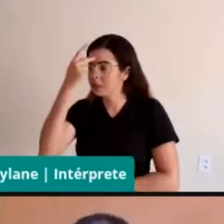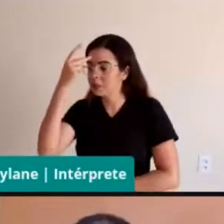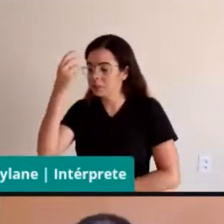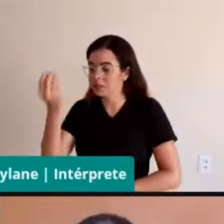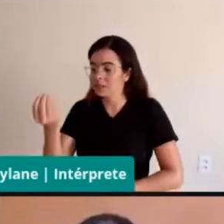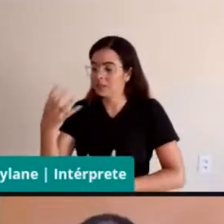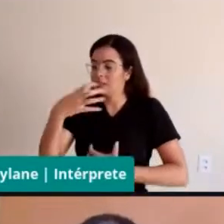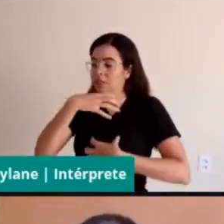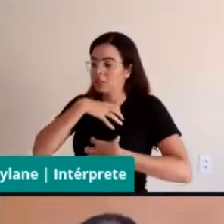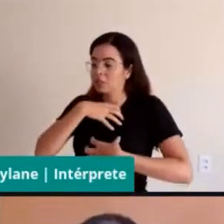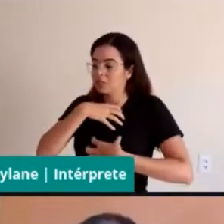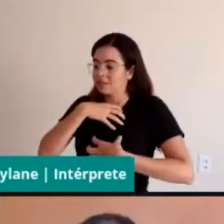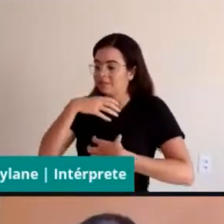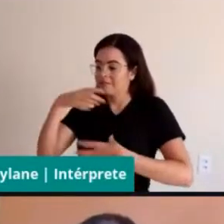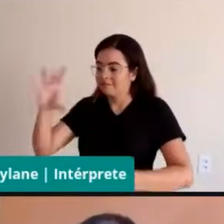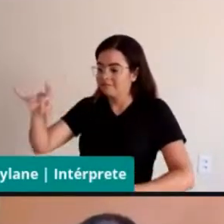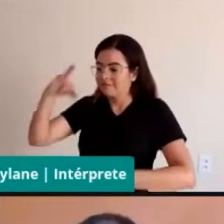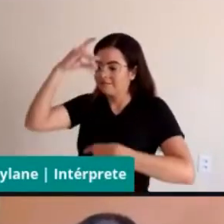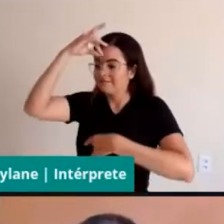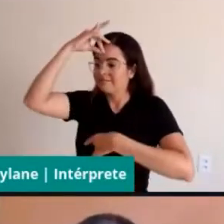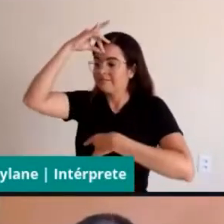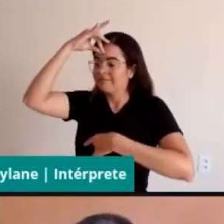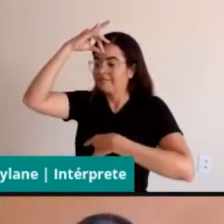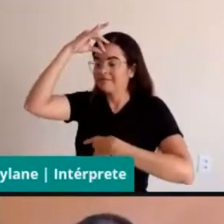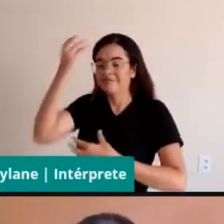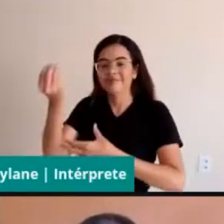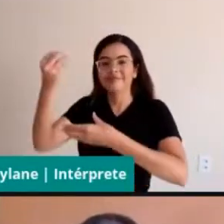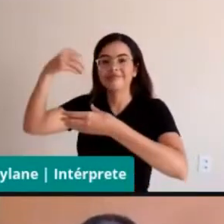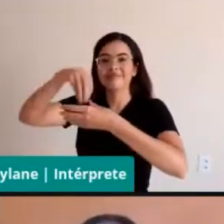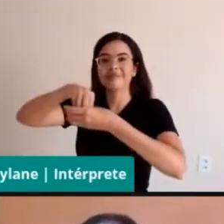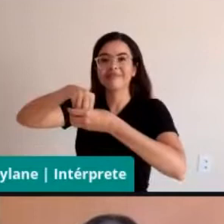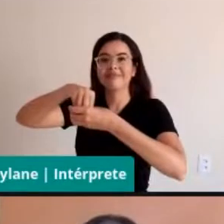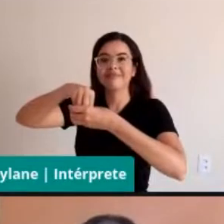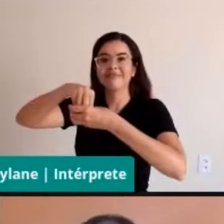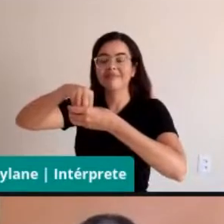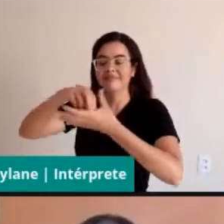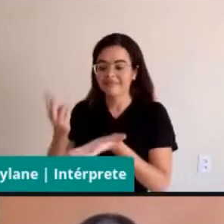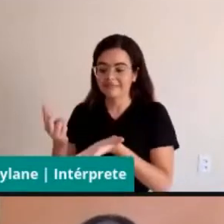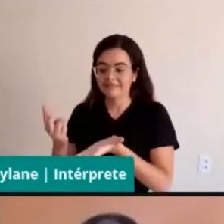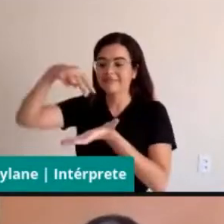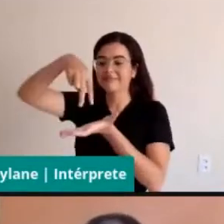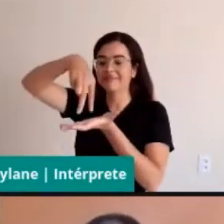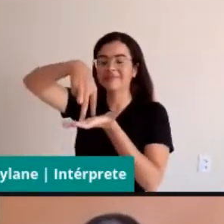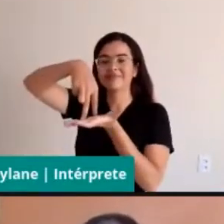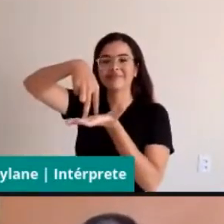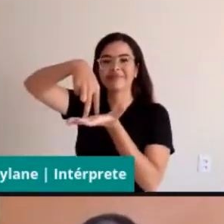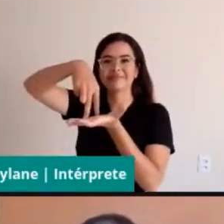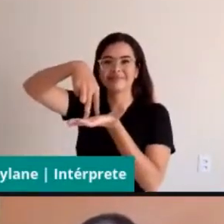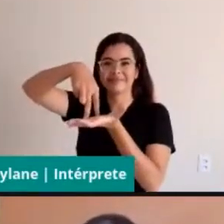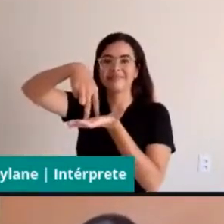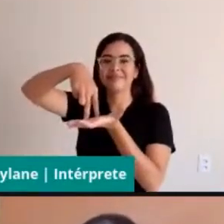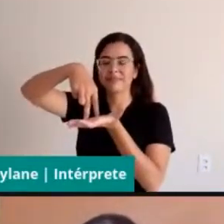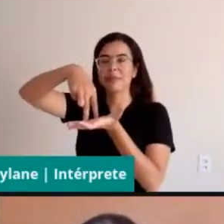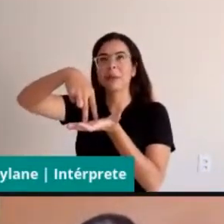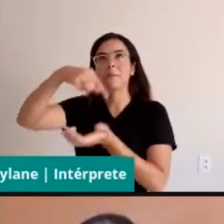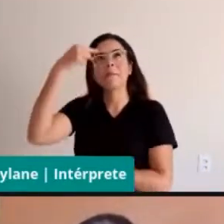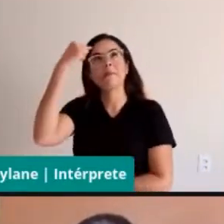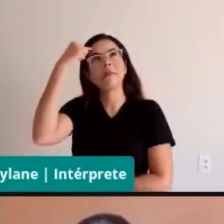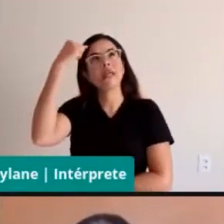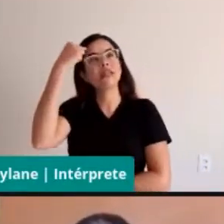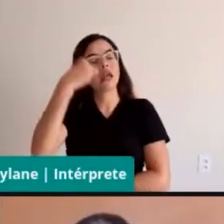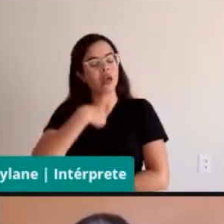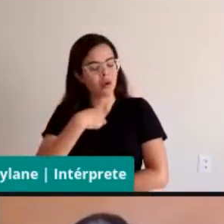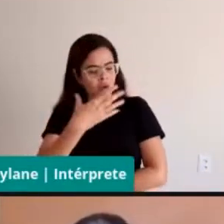história, elas tinham um certo sentimento de protagonismo. E eu pensei, a gente quer que os nossos estudantes tenham esse protagonismo,